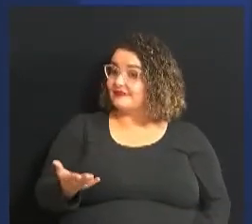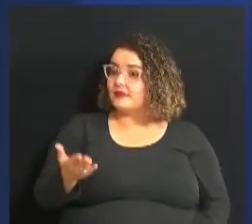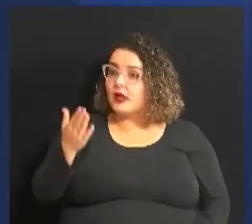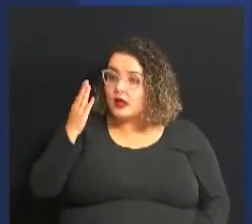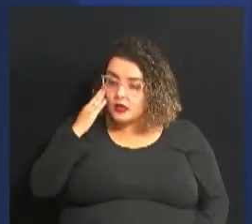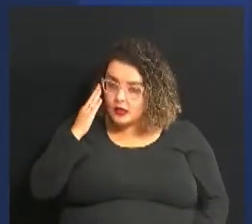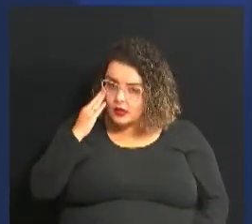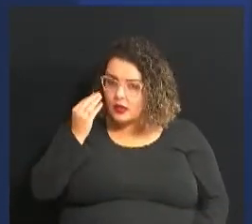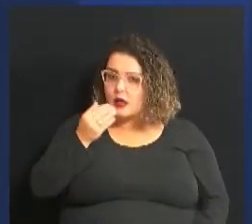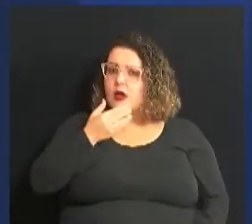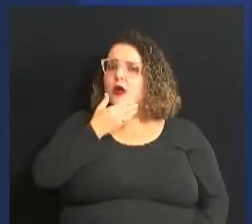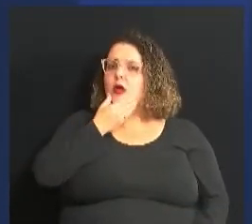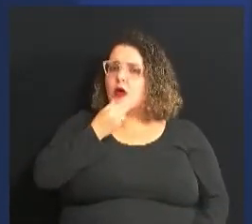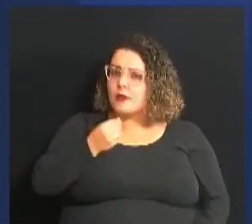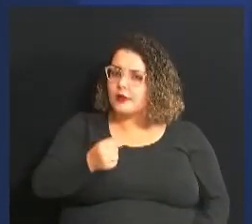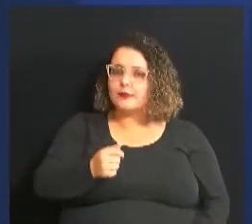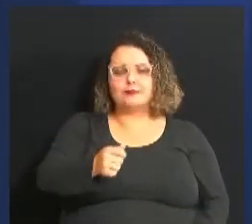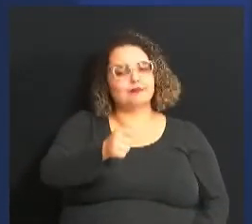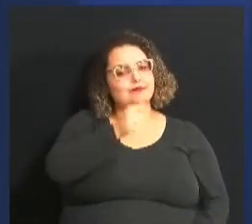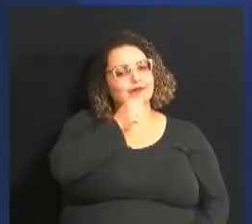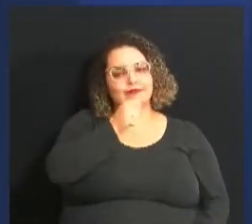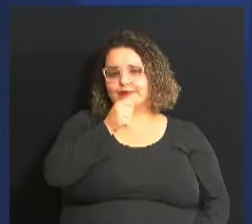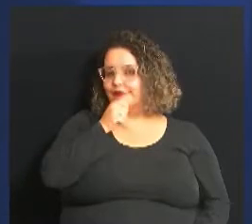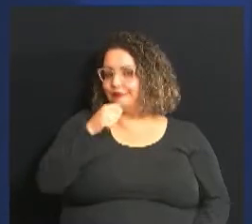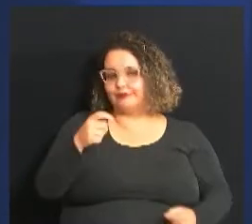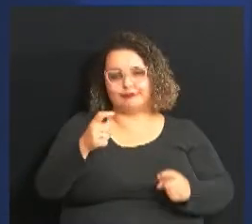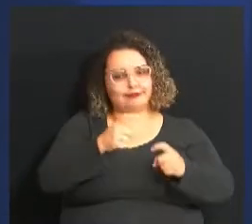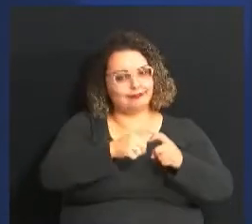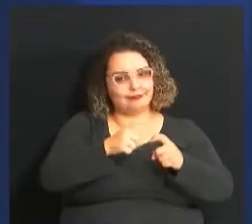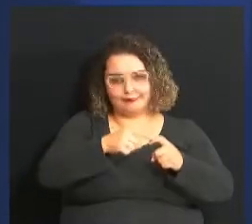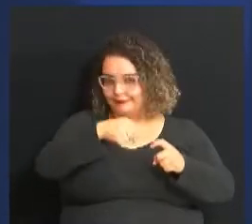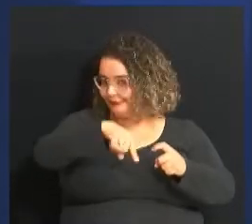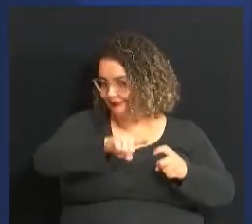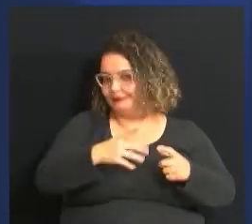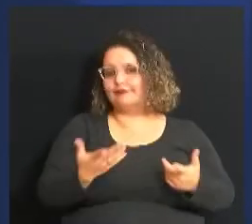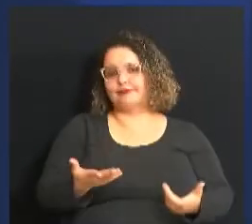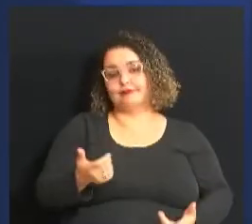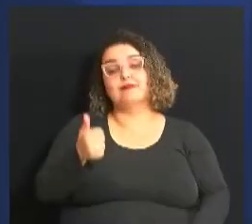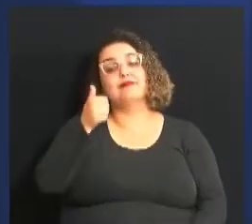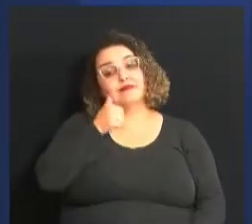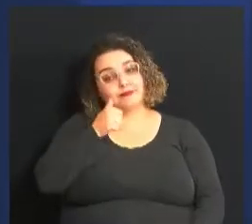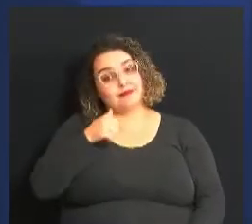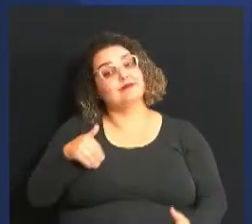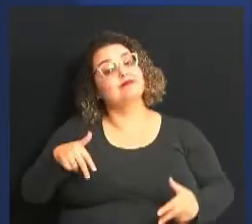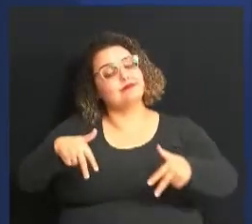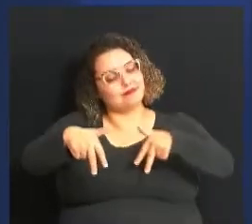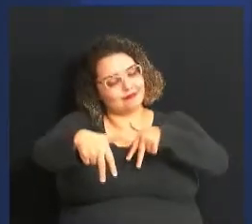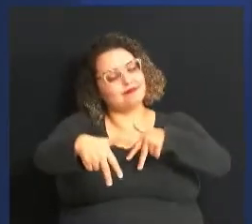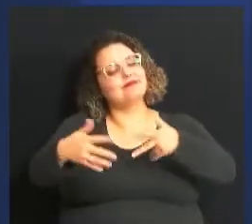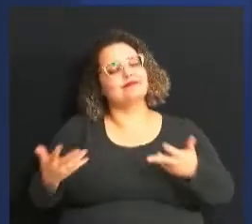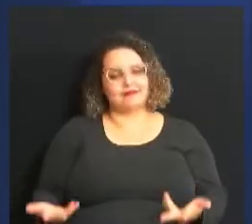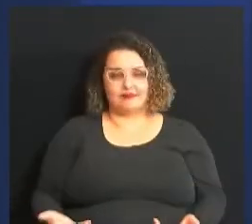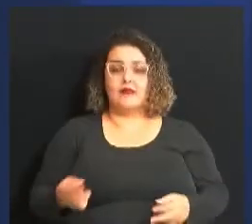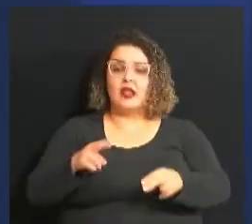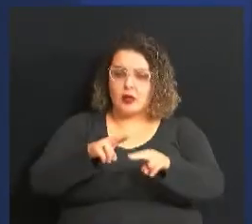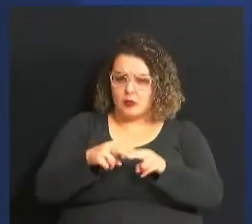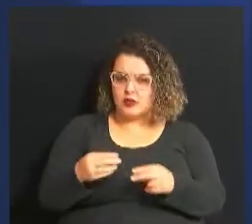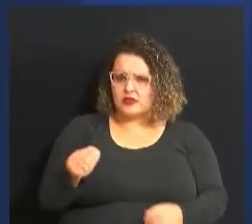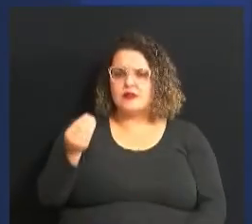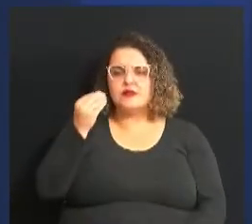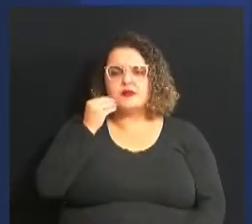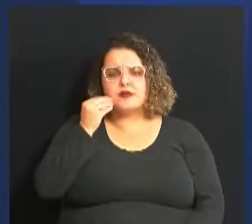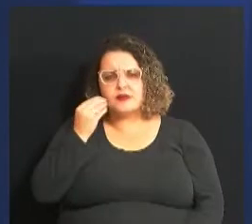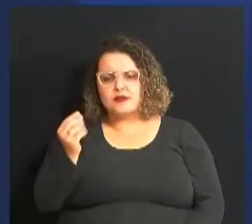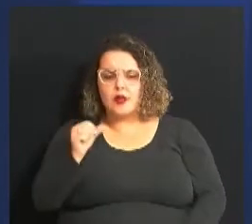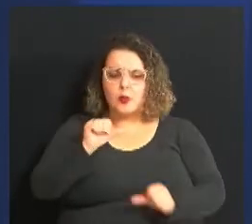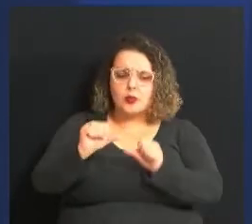homem ainda não procura muito médico? As mulheres estão aí na frente. E por isso a gente quer tentar mudar um pouquinho, né?